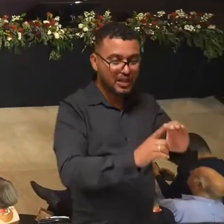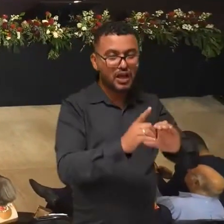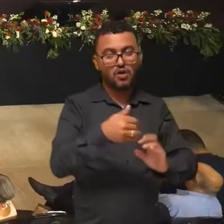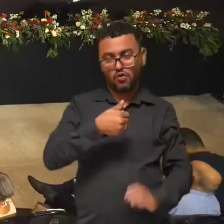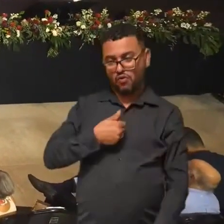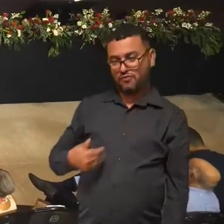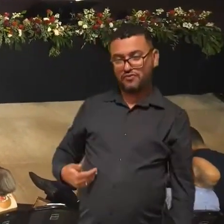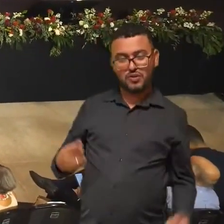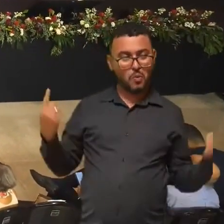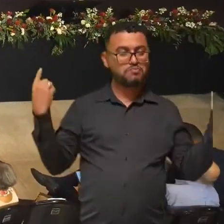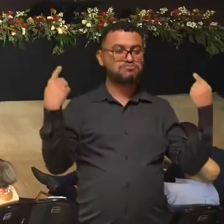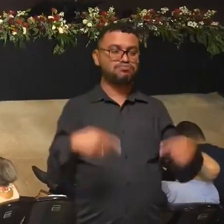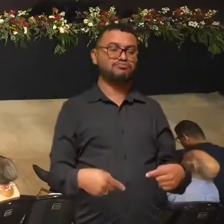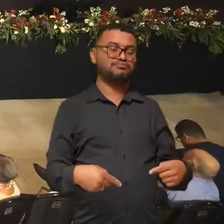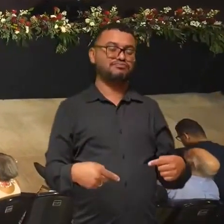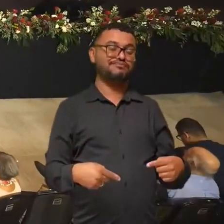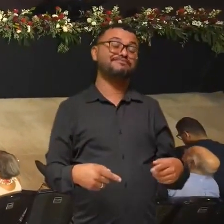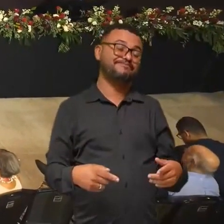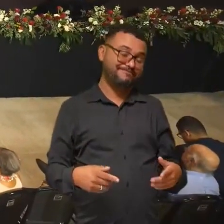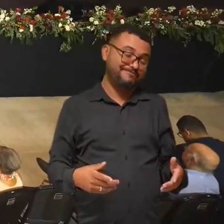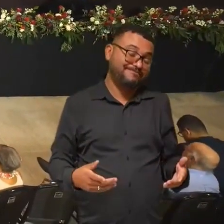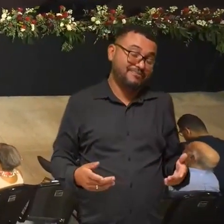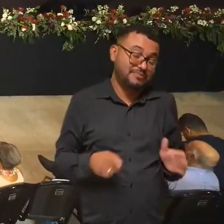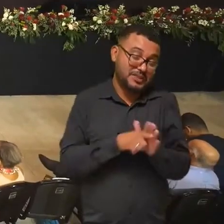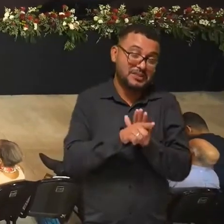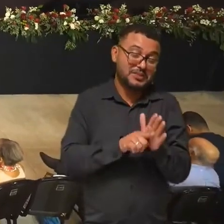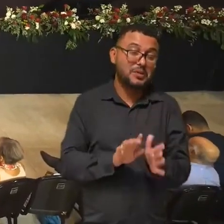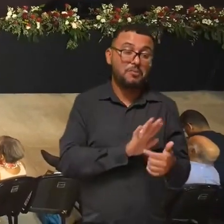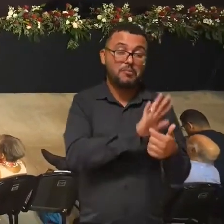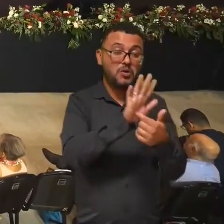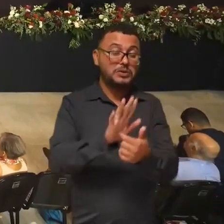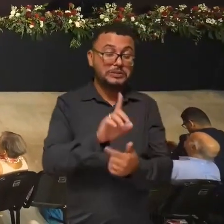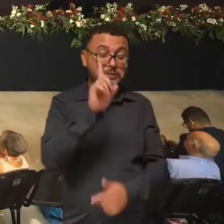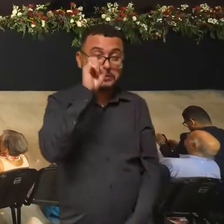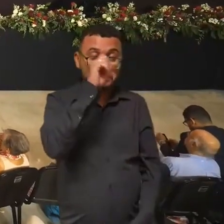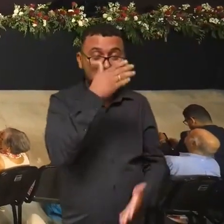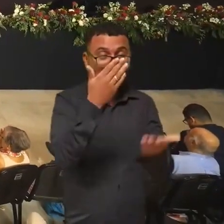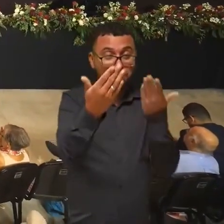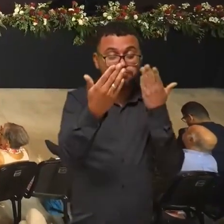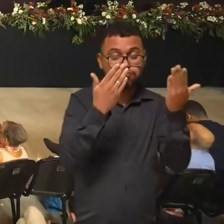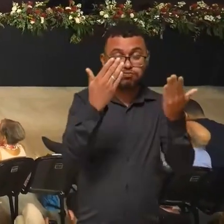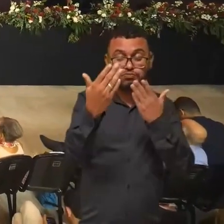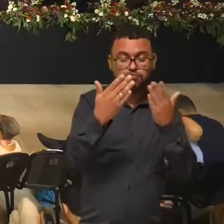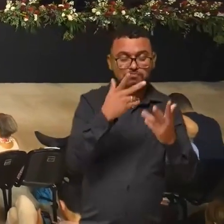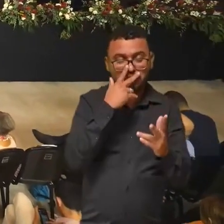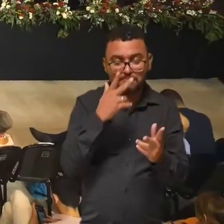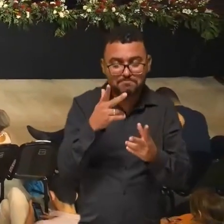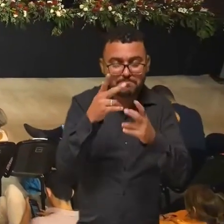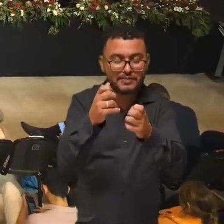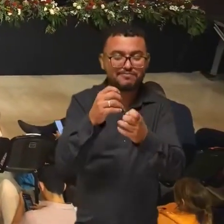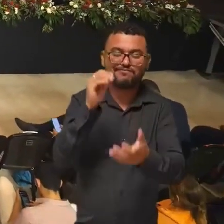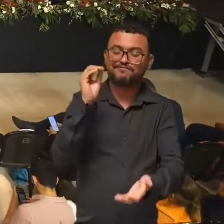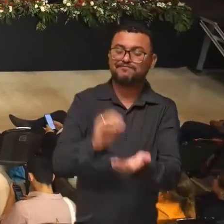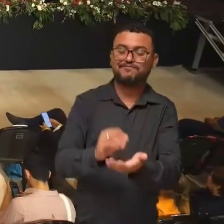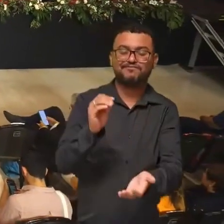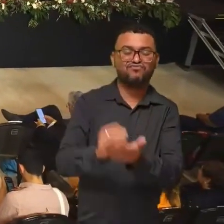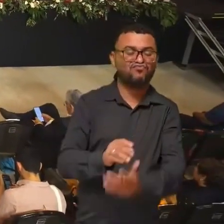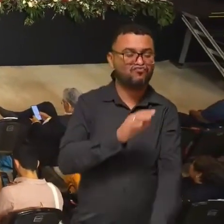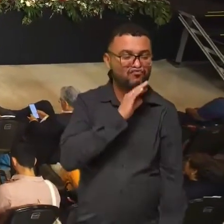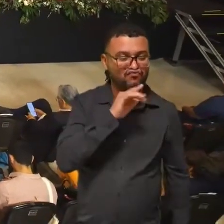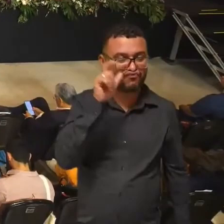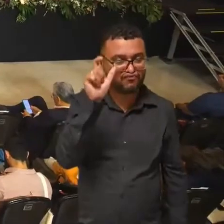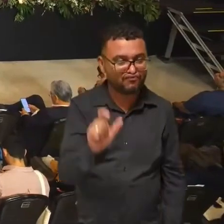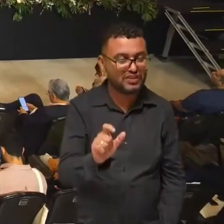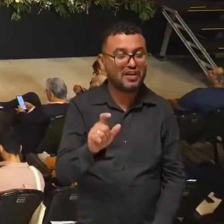pesquisa mostra que a relação é marcada por desconfiança, percepção de ineficácia e uma valorização da lógica de